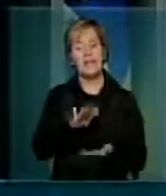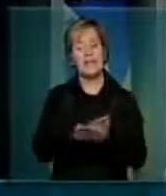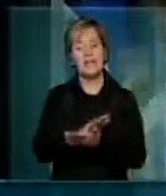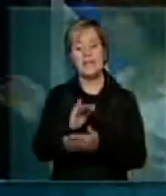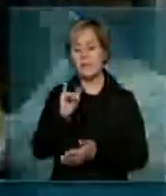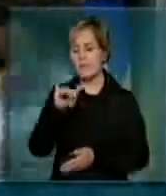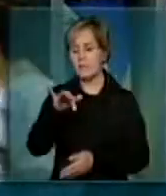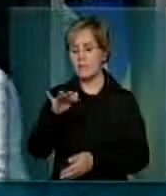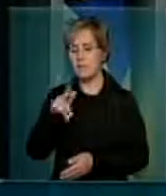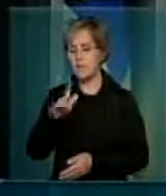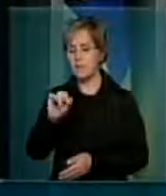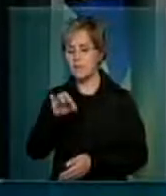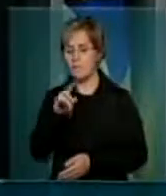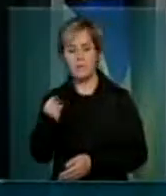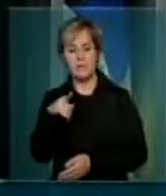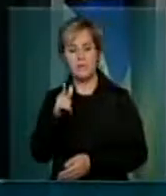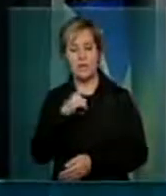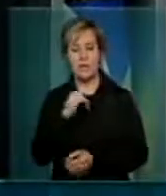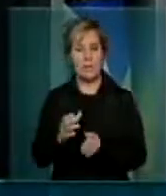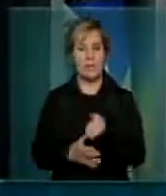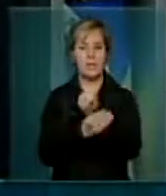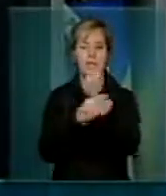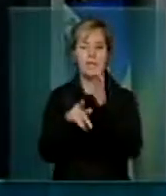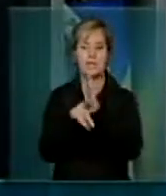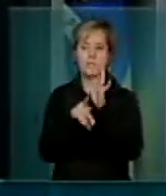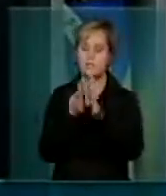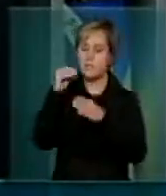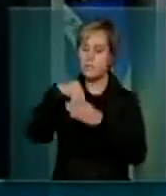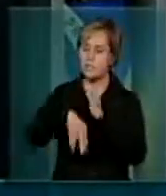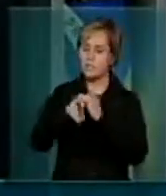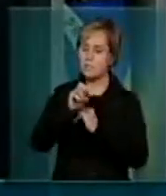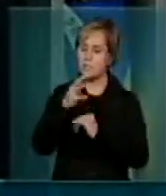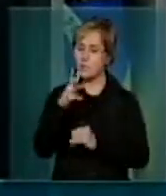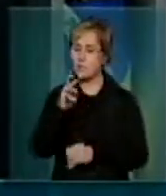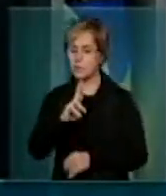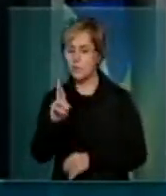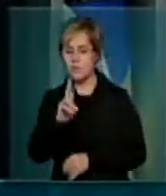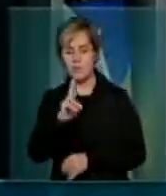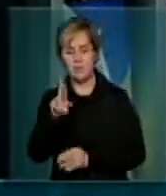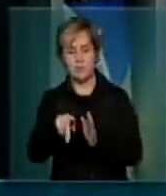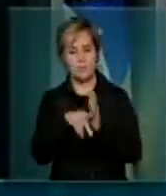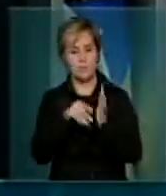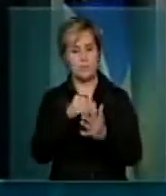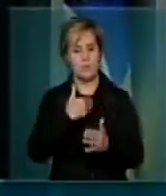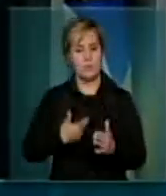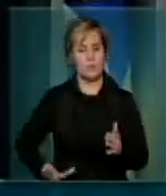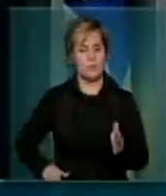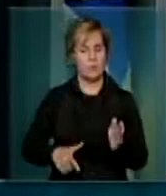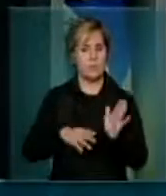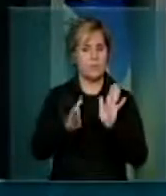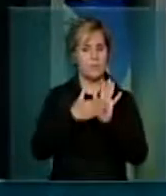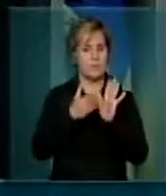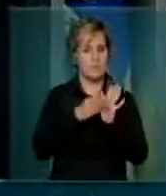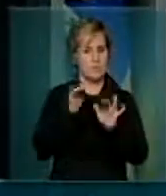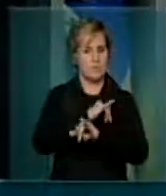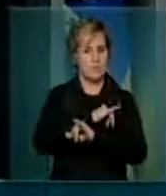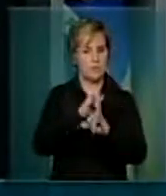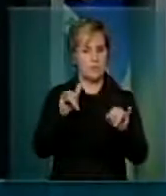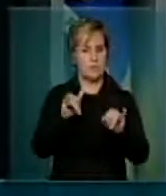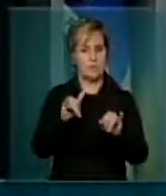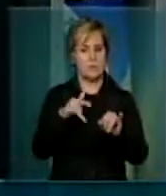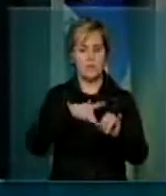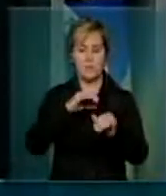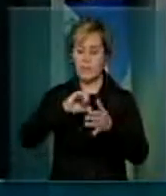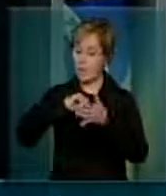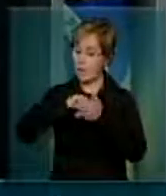reposição da inflação, está garantida nos R$ 545 que o governo propõe e em torno do qual fecha